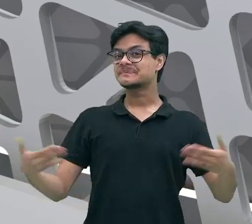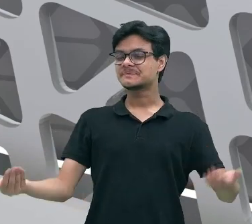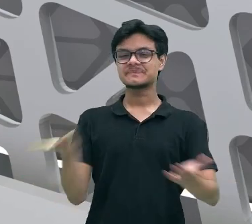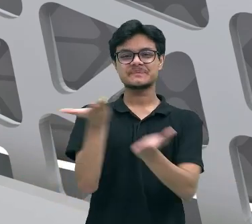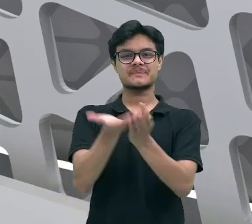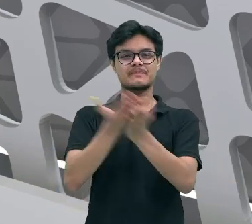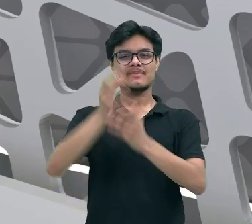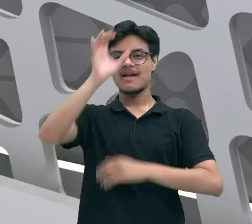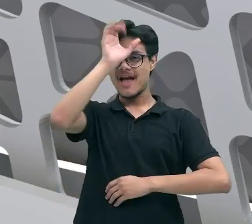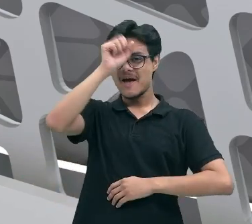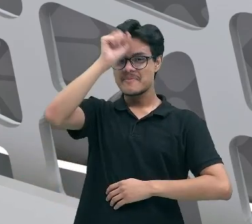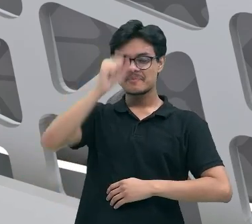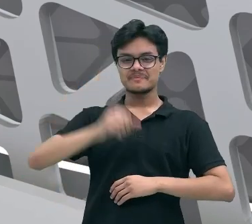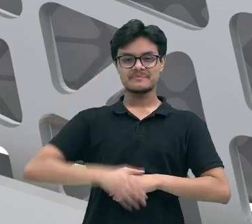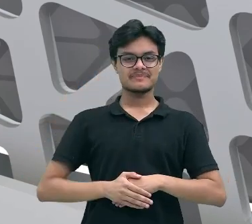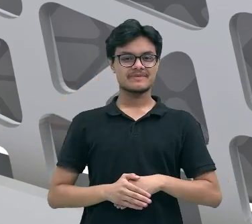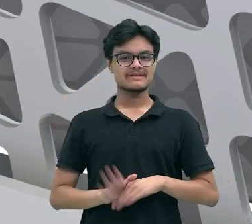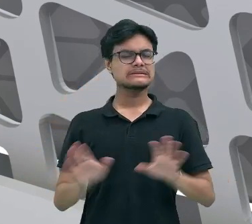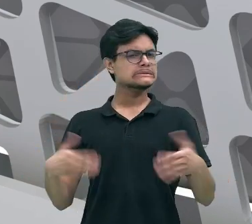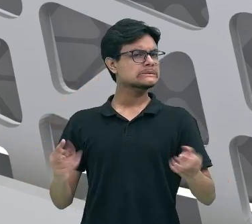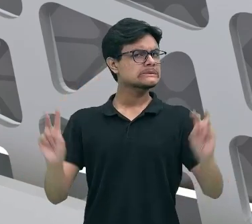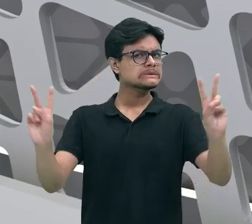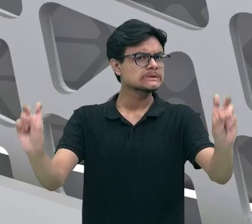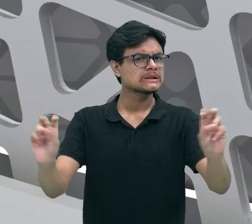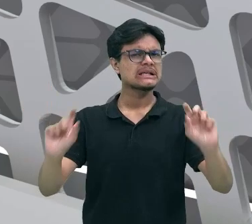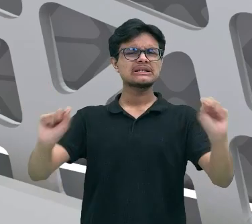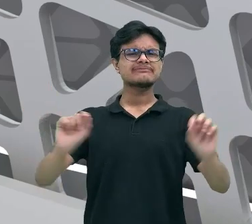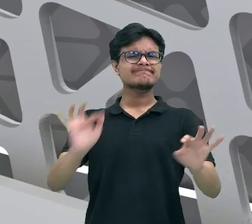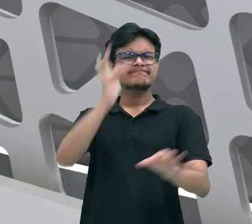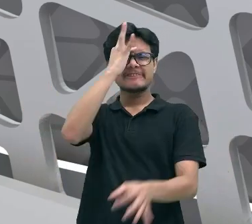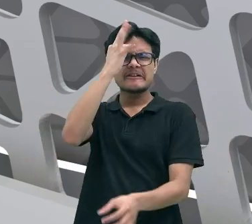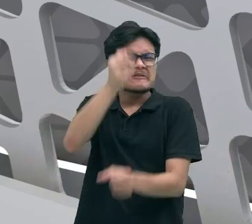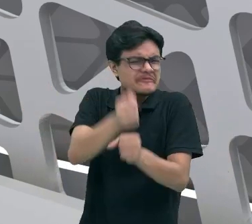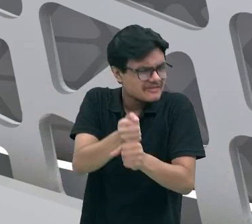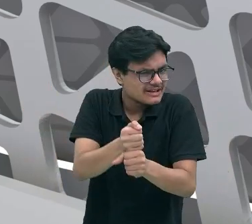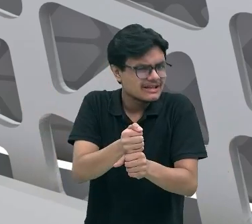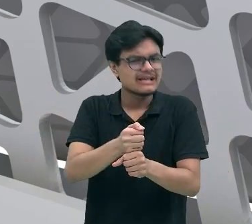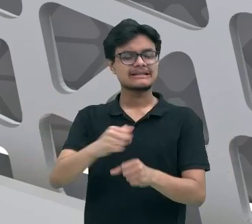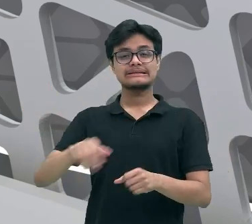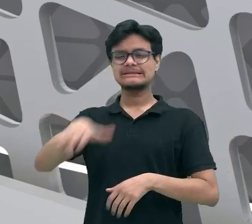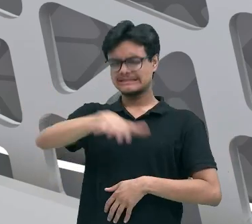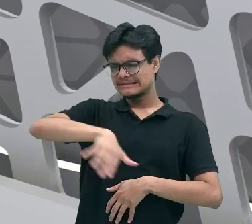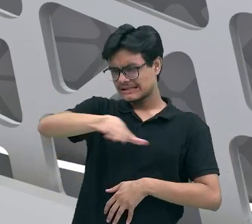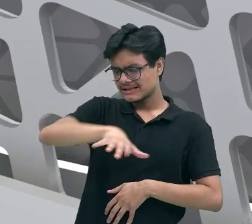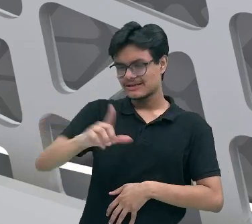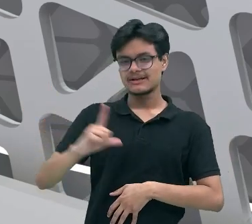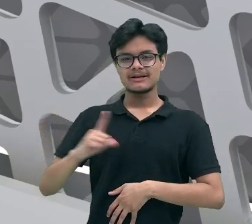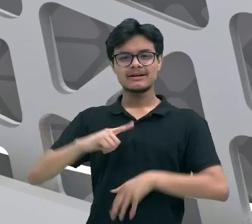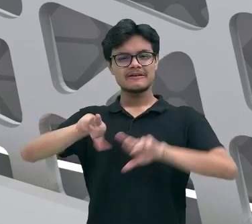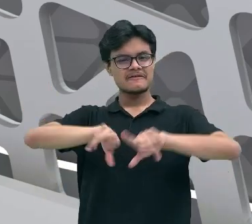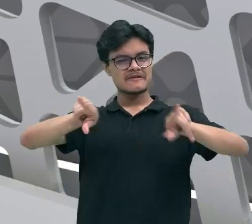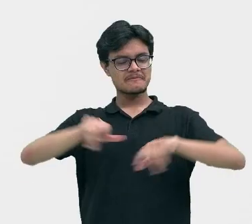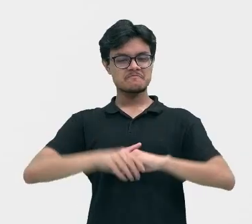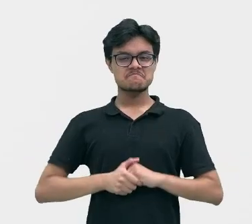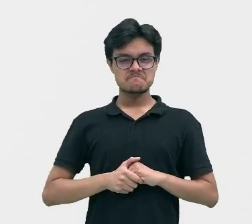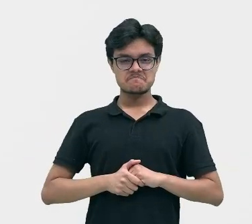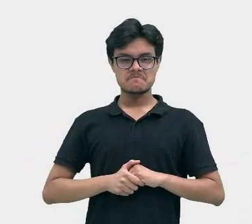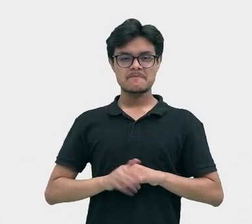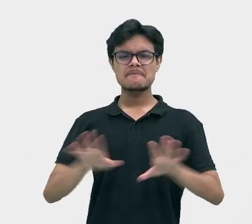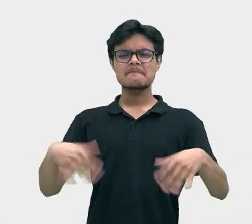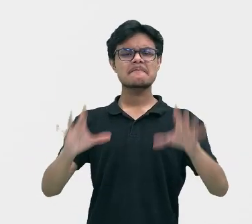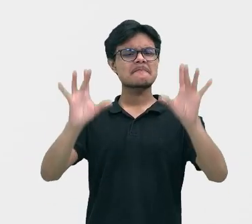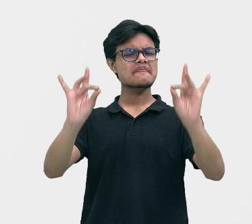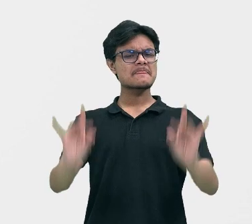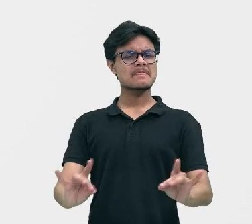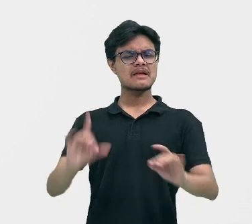pouquinho mais. No caso, a gente vai falar um pouquinho de física, continuar nossa unidade falando de assuntos de física. Vamos dar uma olhada no objeto